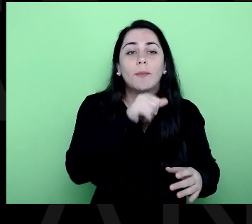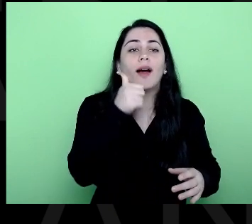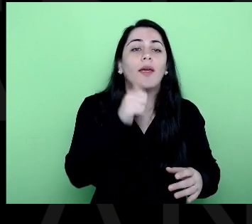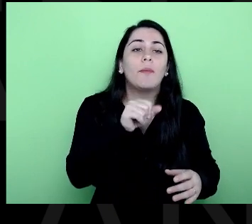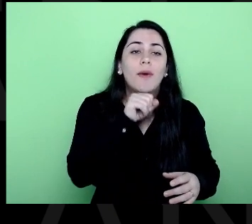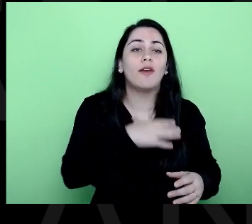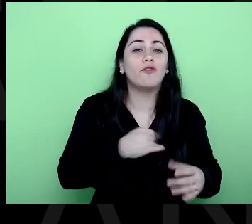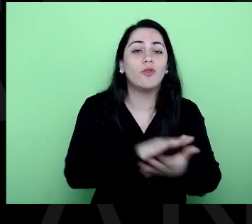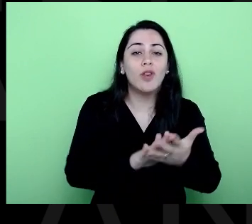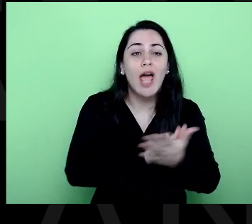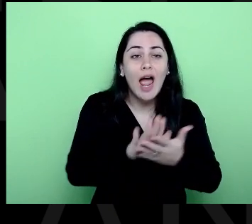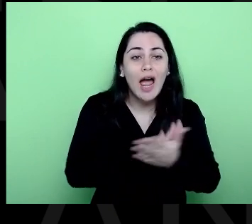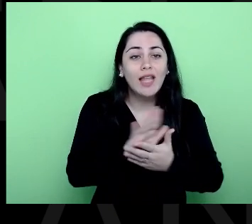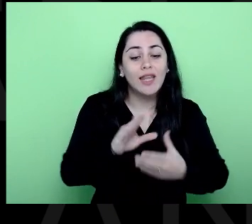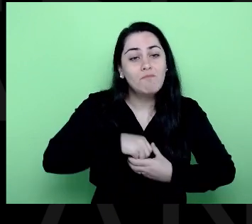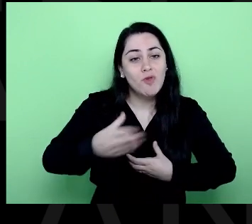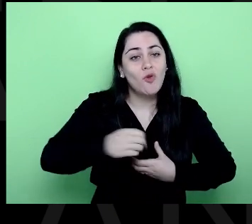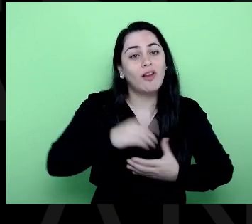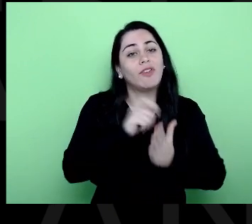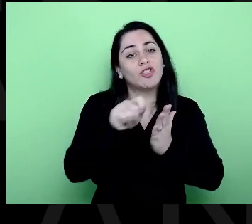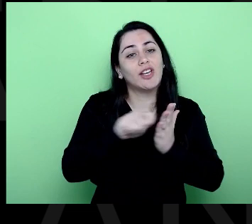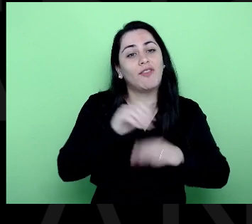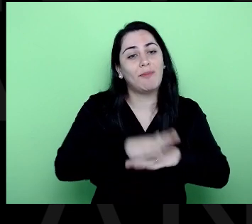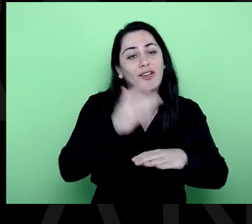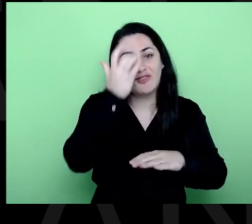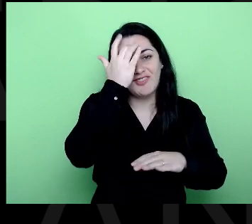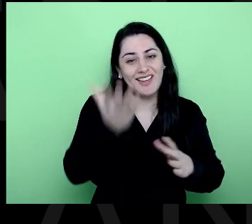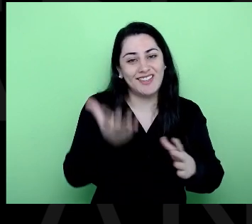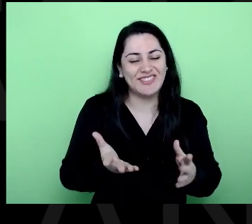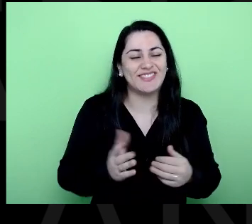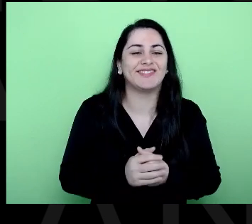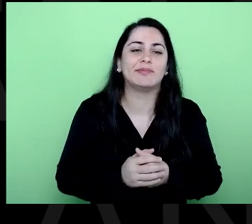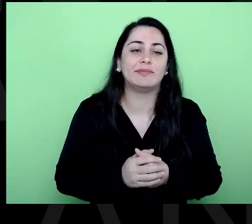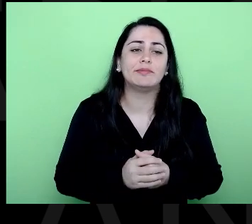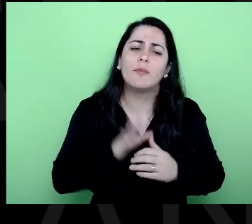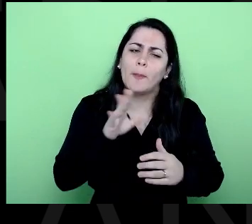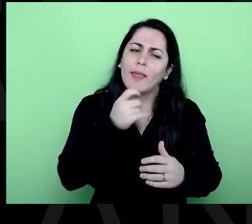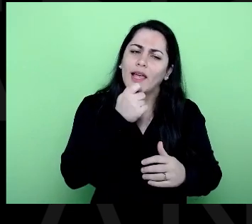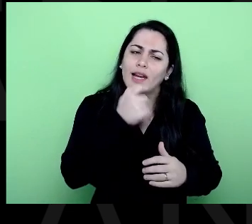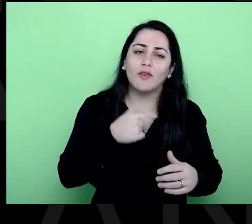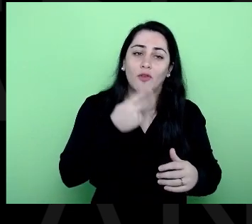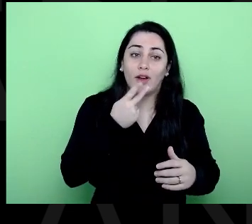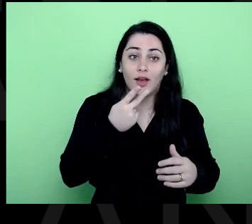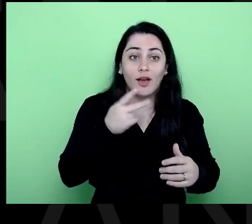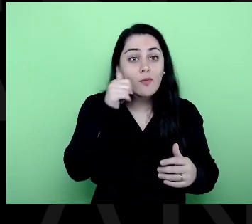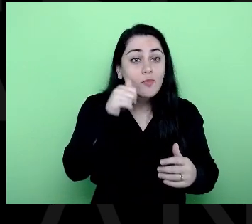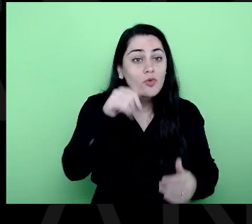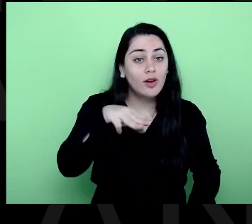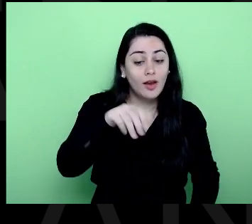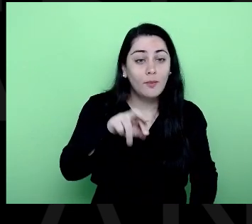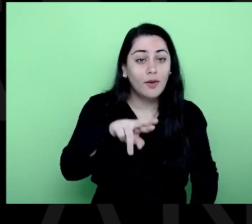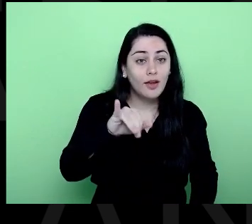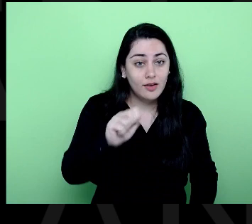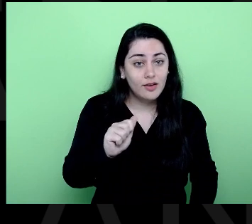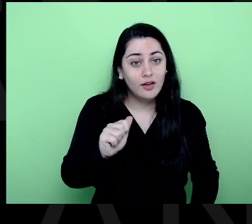mas olha, é engraçado. Eu vou dar um relato aqui que, por exemplo, Dona Maria Tereza, ela não, em relação às